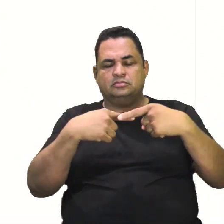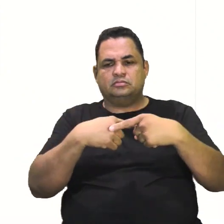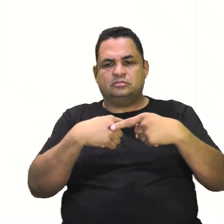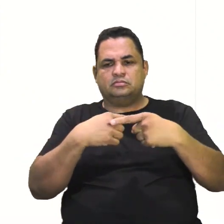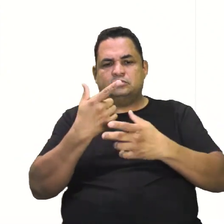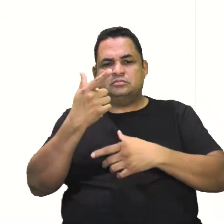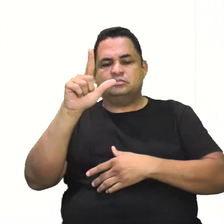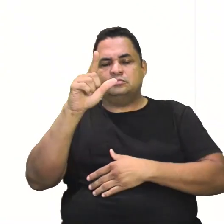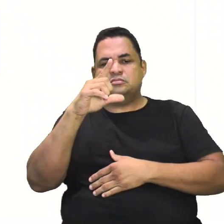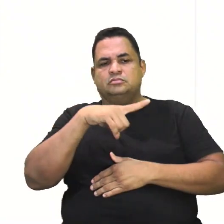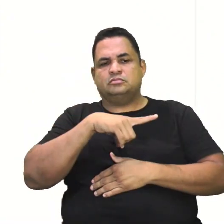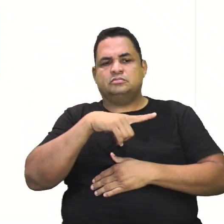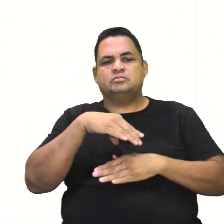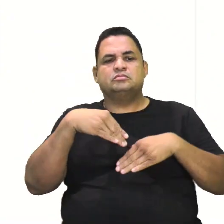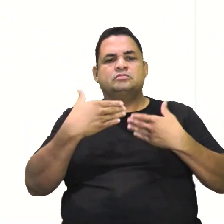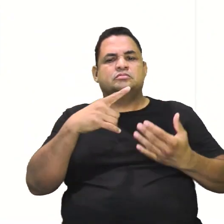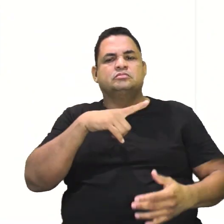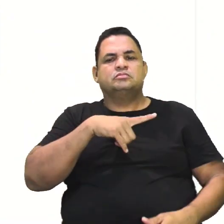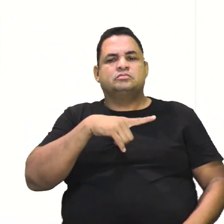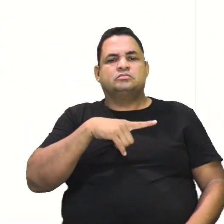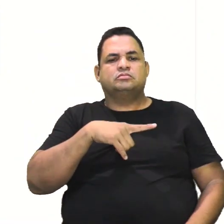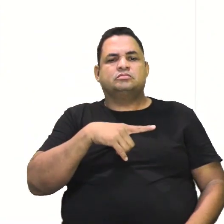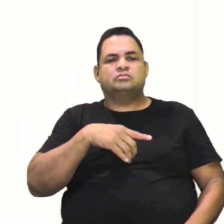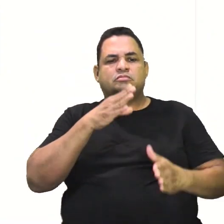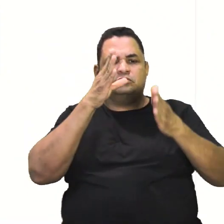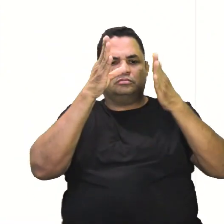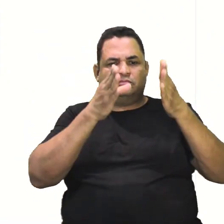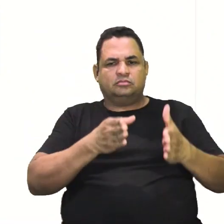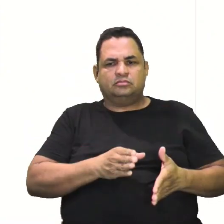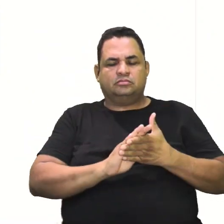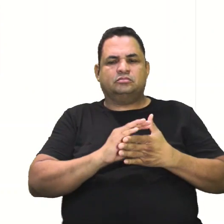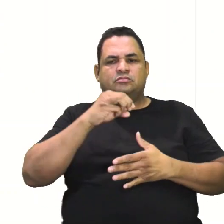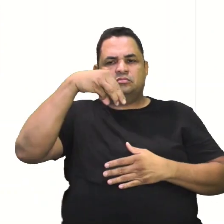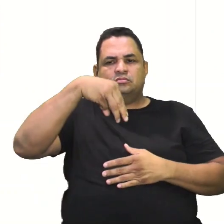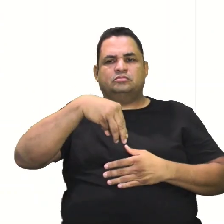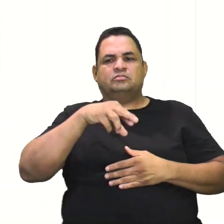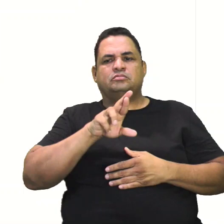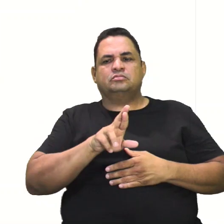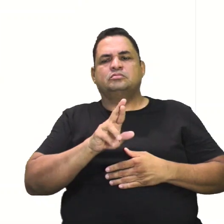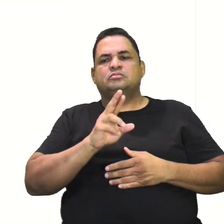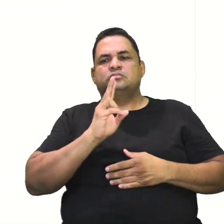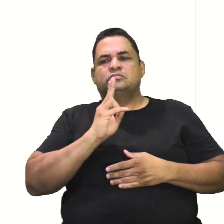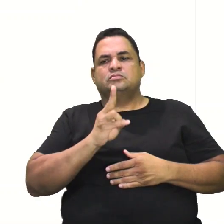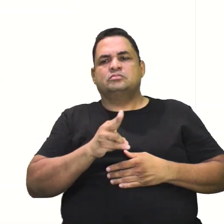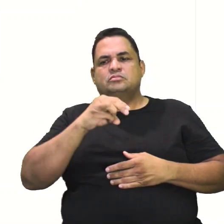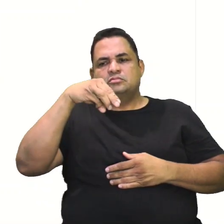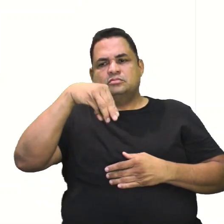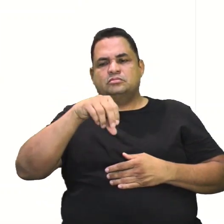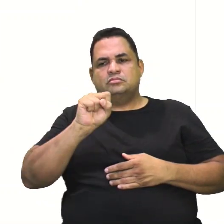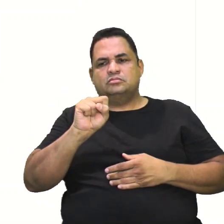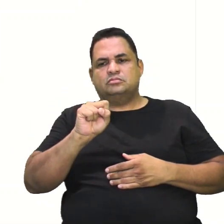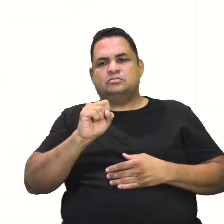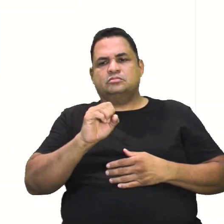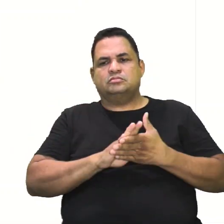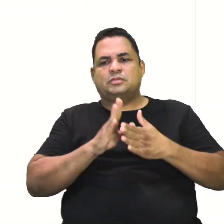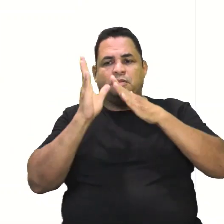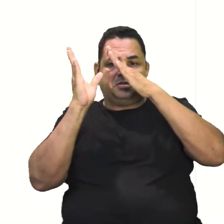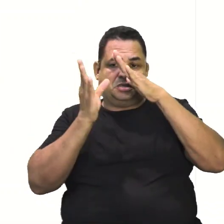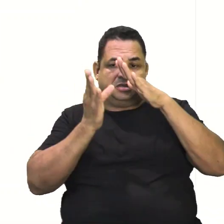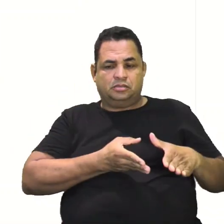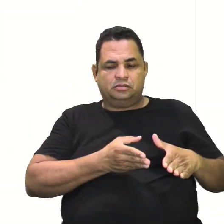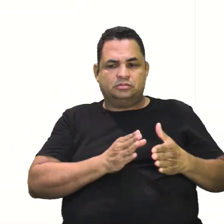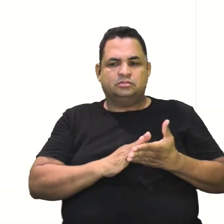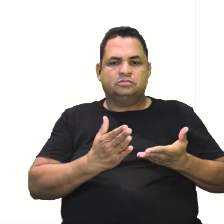do outro. Ah, então quando a gente tinha lá na paralela que o m de r era igual ao m de s, isso era na